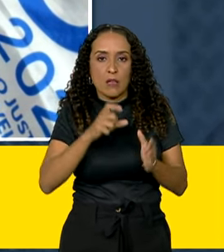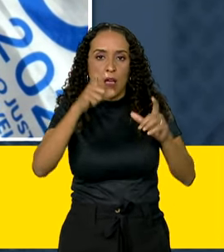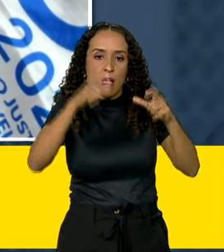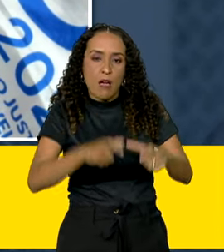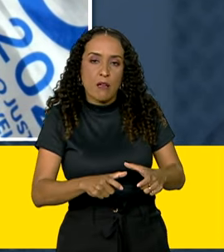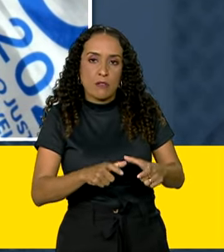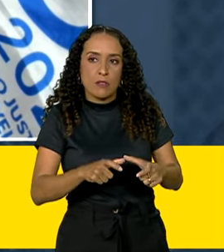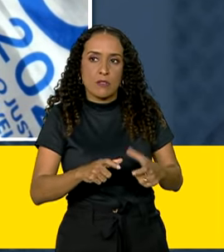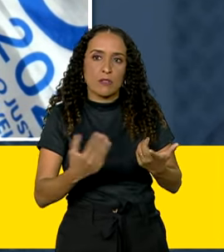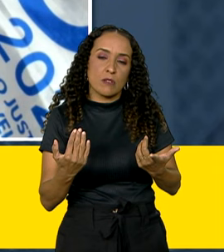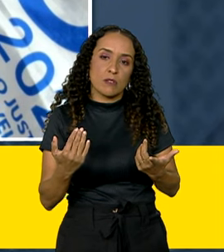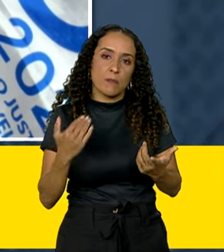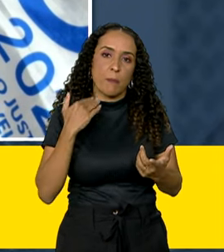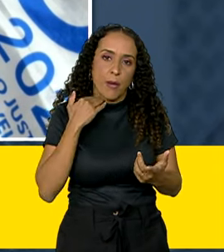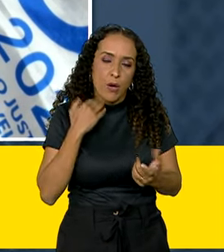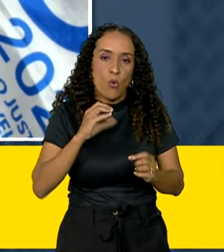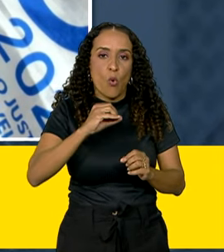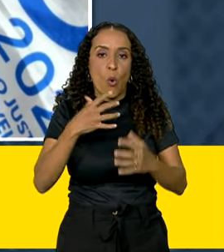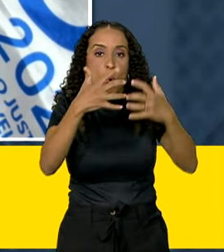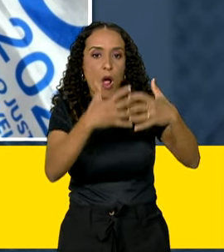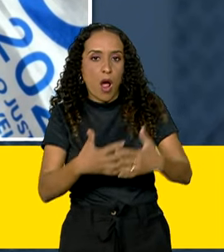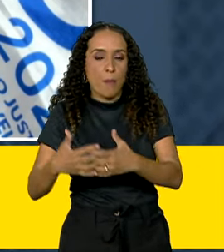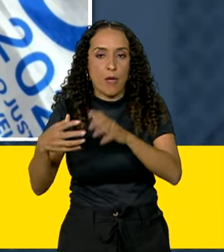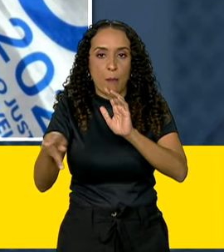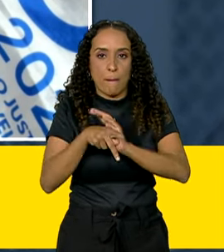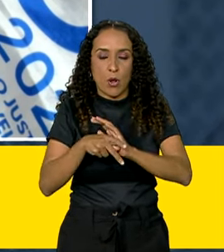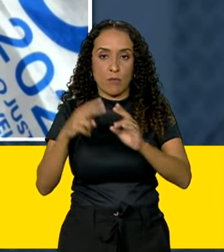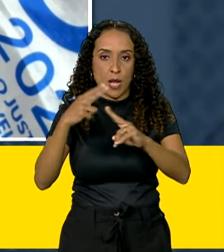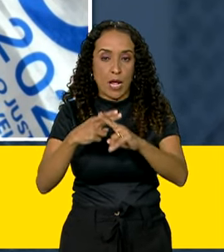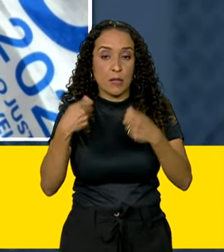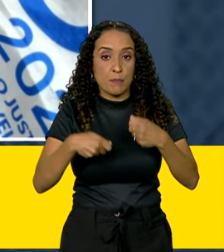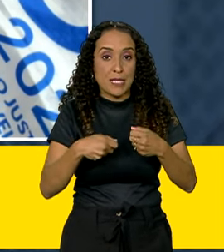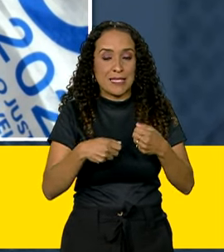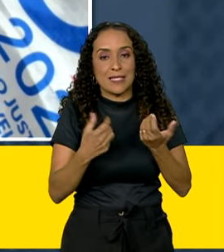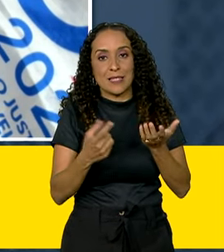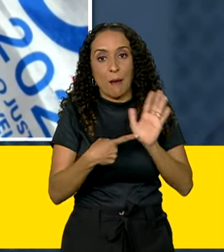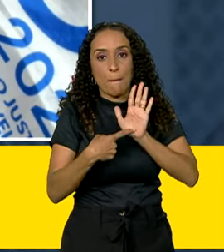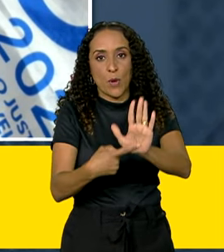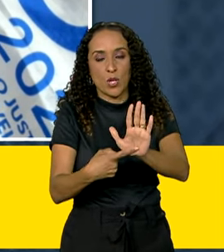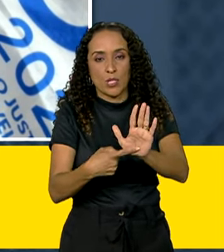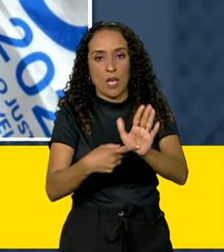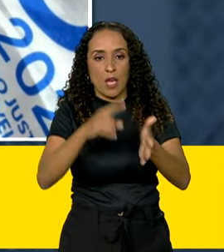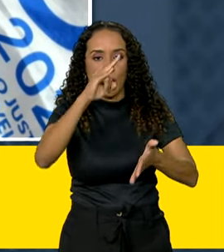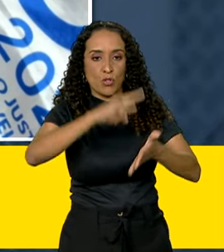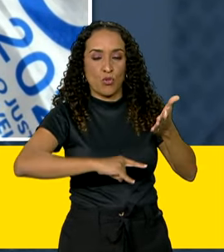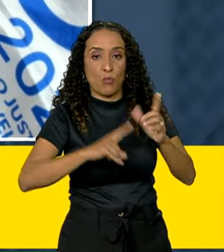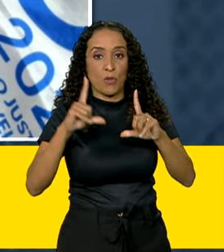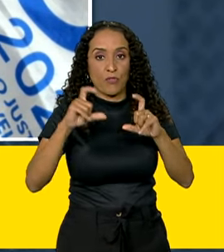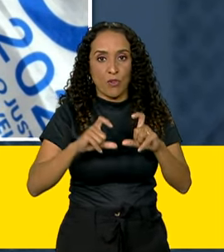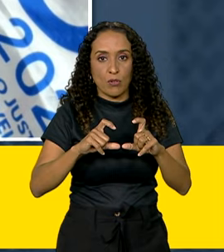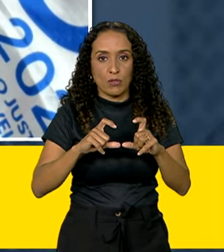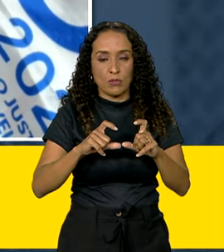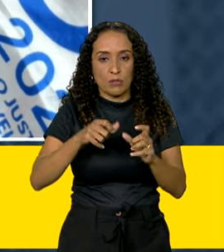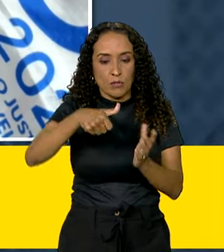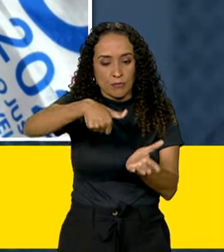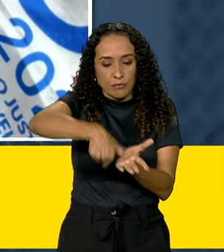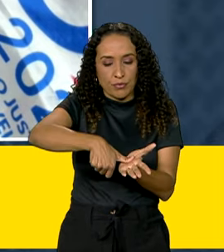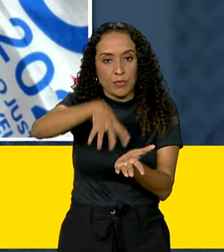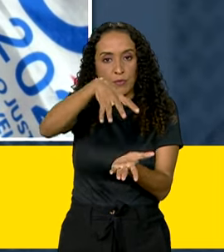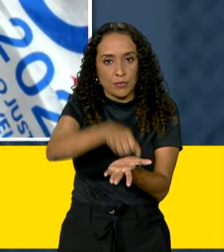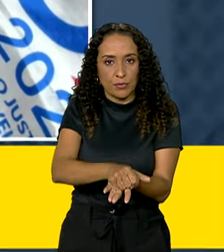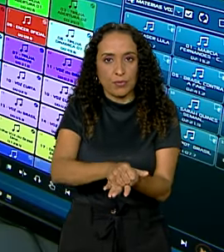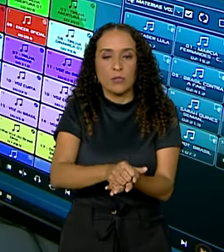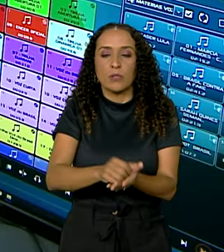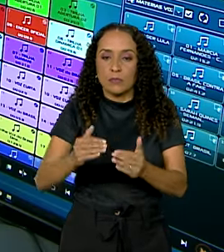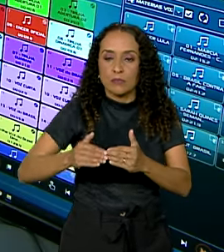em um caminhão da Caixa, e precisa apresentar o documento com foto para receber e cadastrar digital, para a partir daí